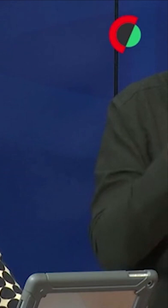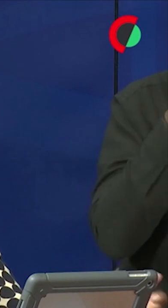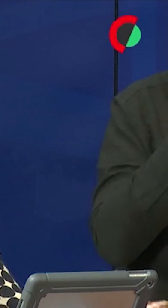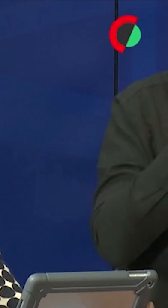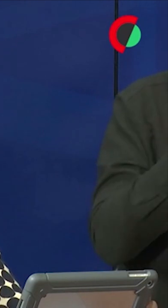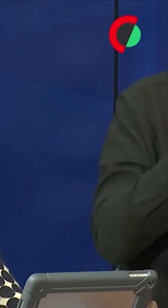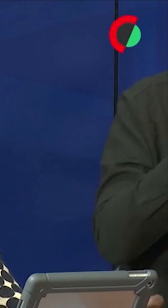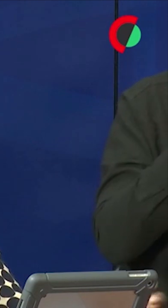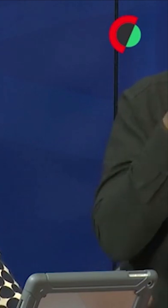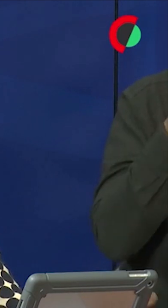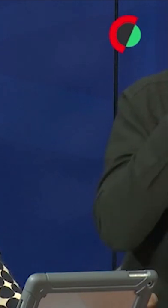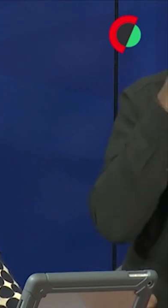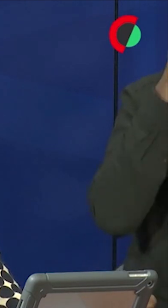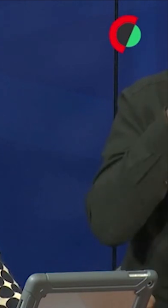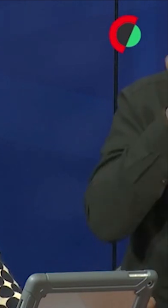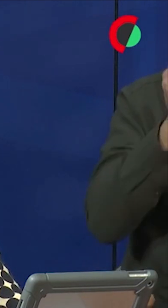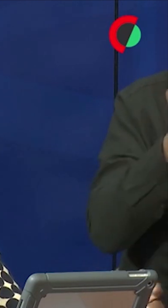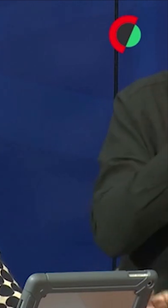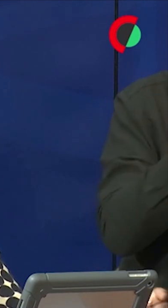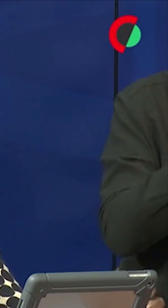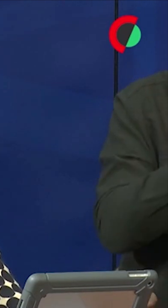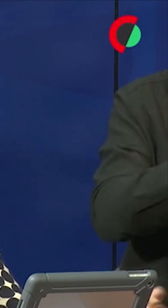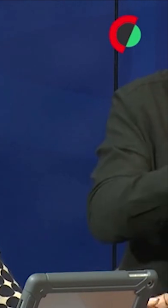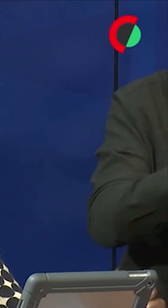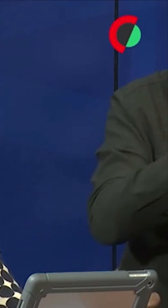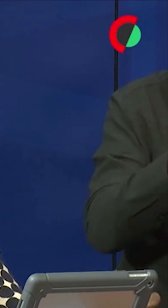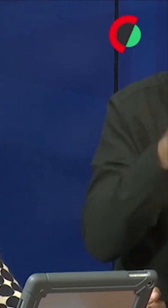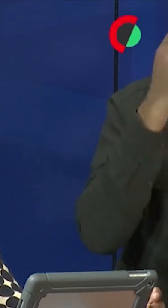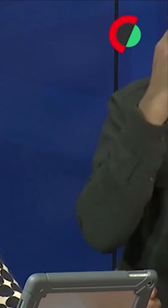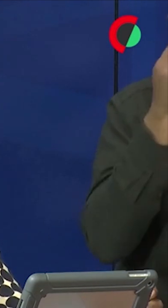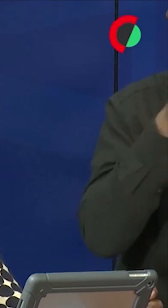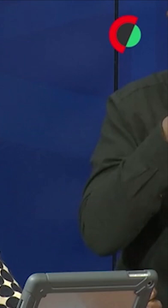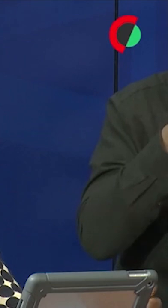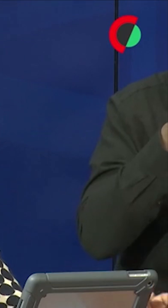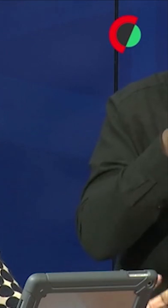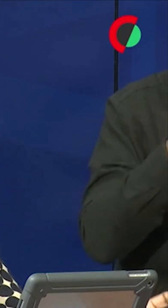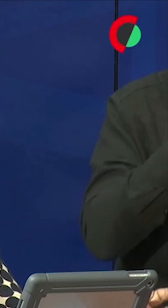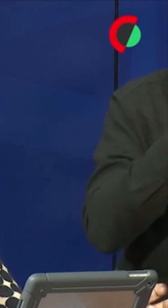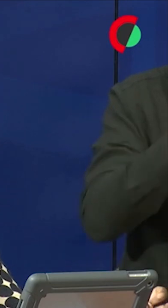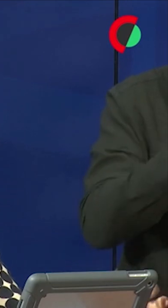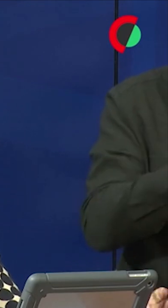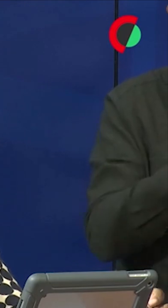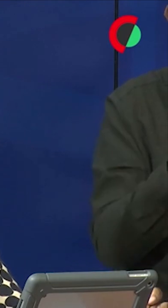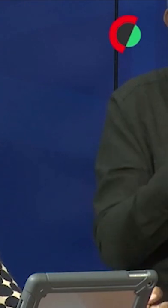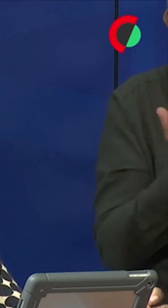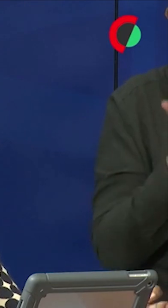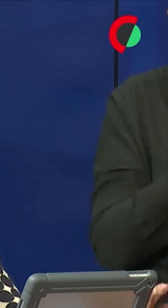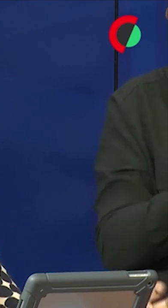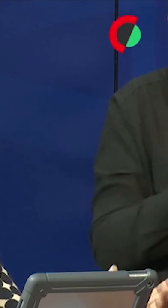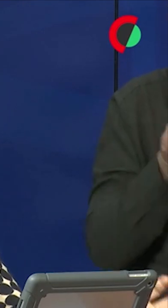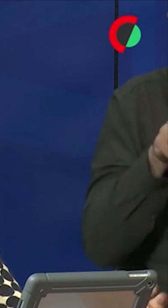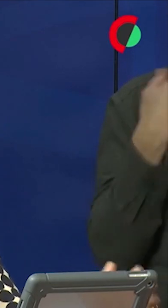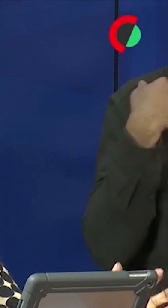retidas na Madeira, na região autónoma da Madeira, e que estão lá, que foram lá acolhidas. Foram alojadas cerca de 31